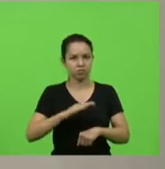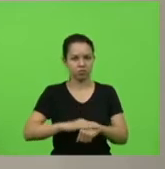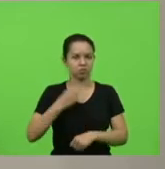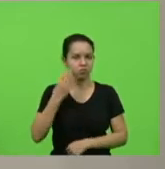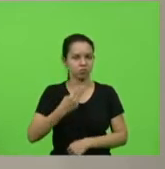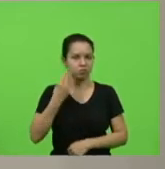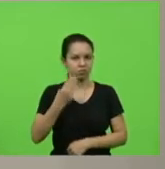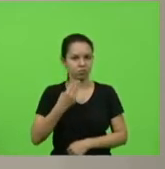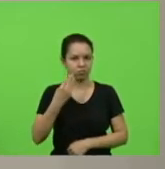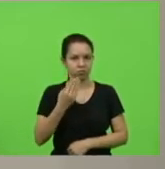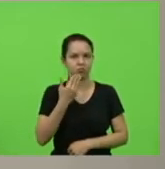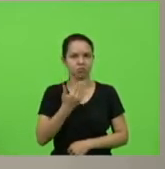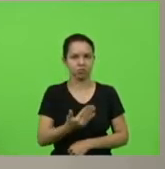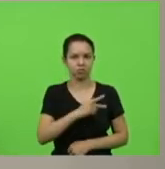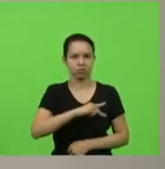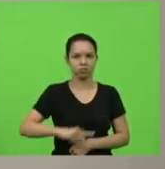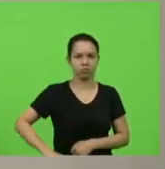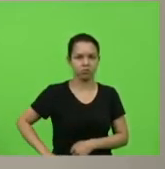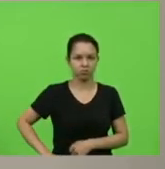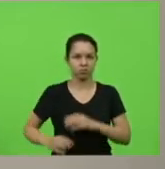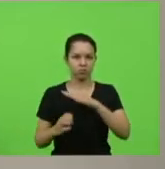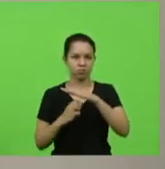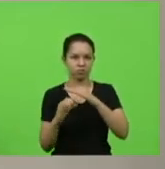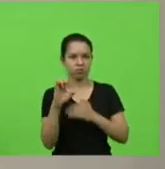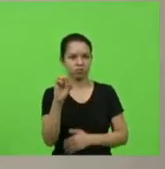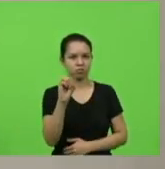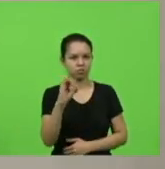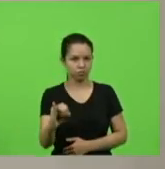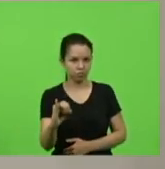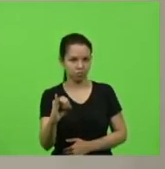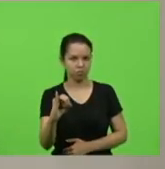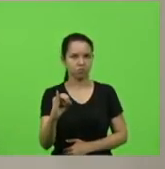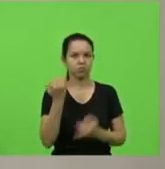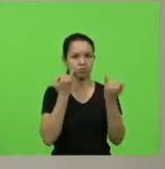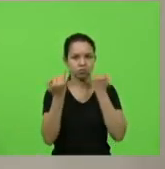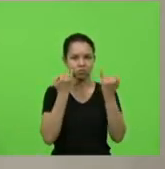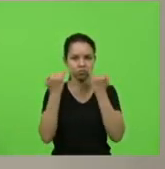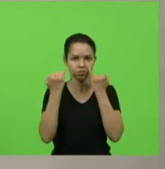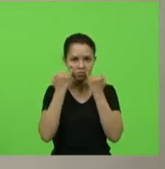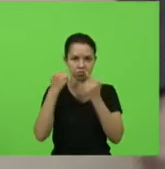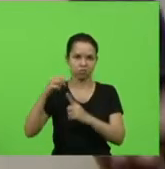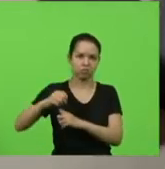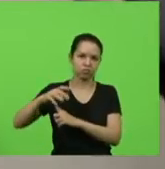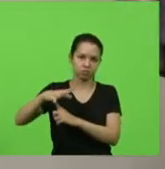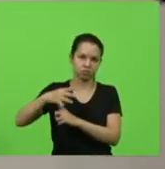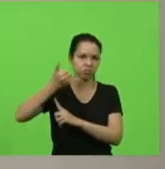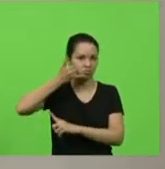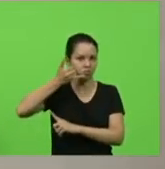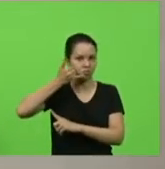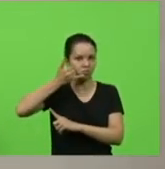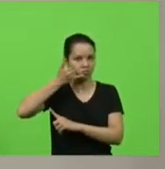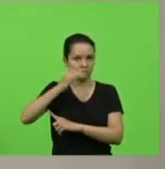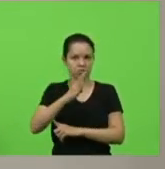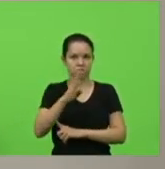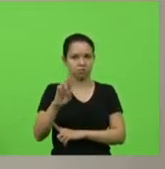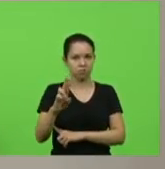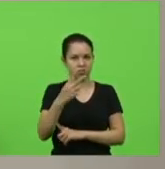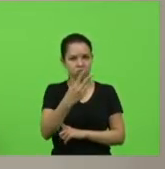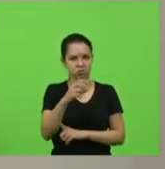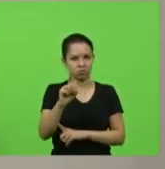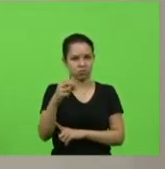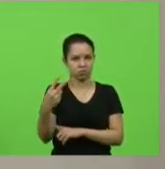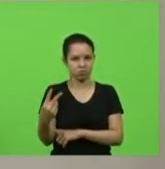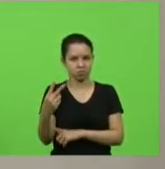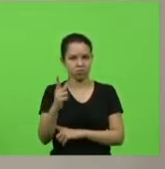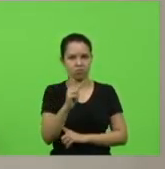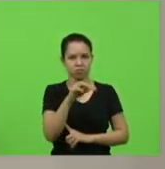Machado, solicitando ao presidente da empresa Oi a instalação de uma rede de telefonia móvel na BR-282, quilômetro 94,